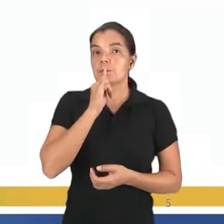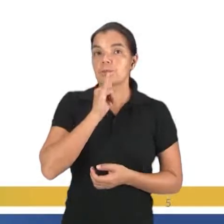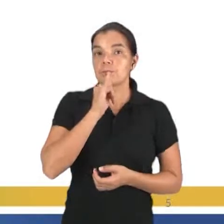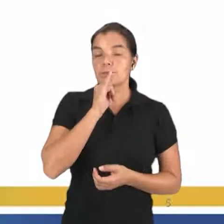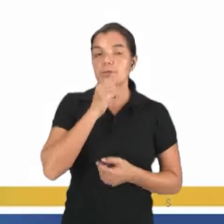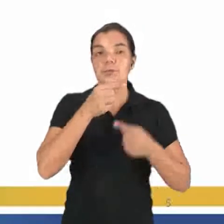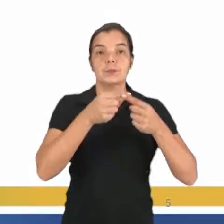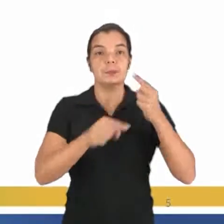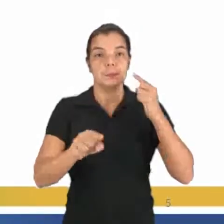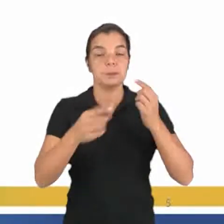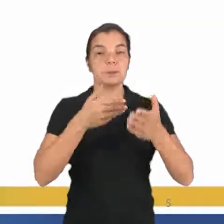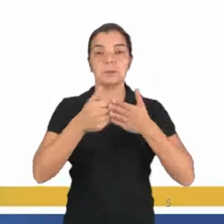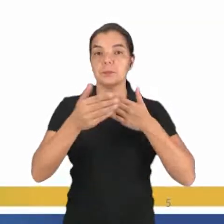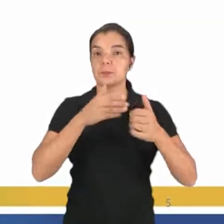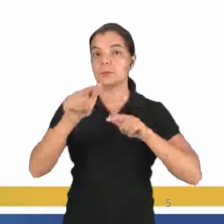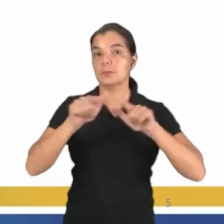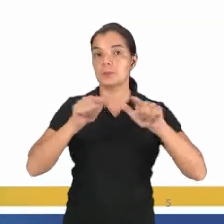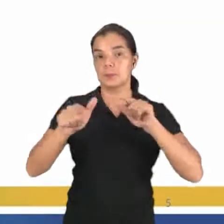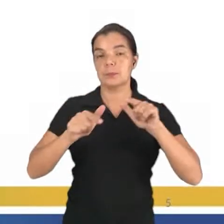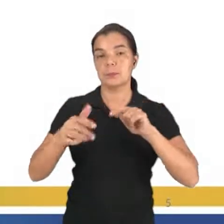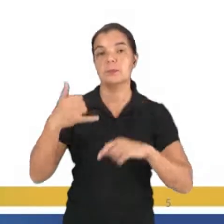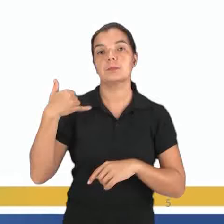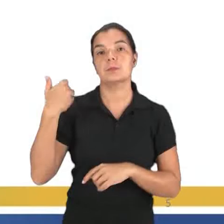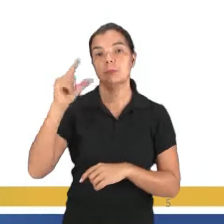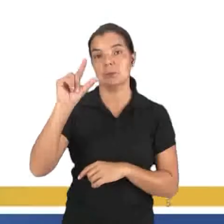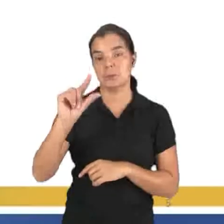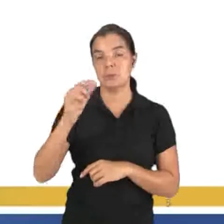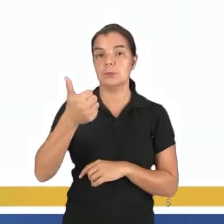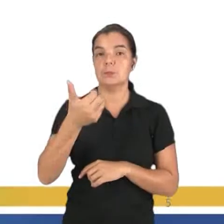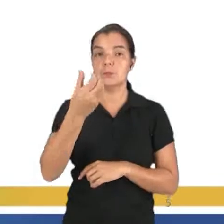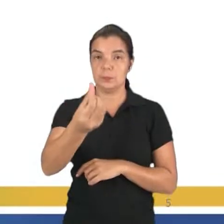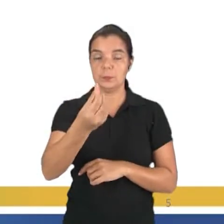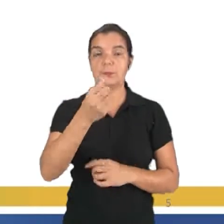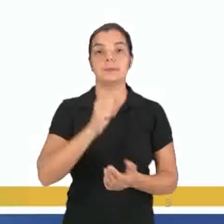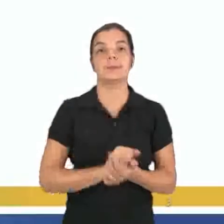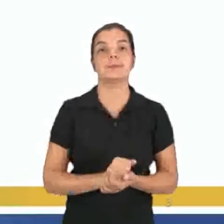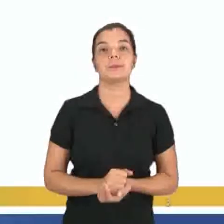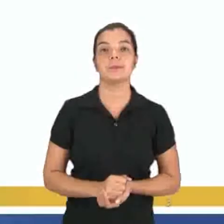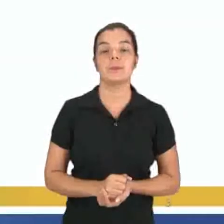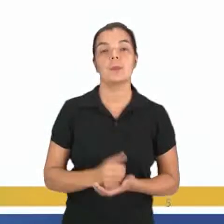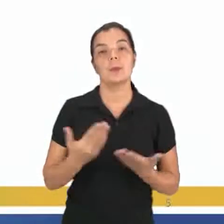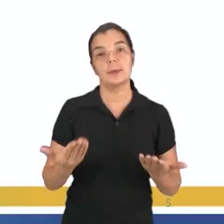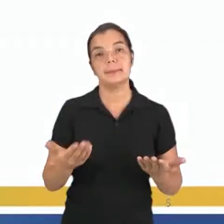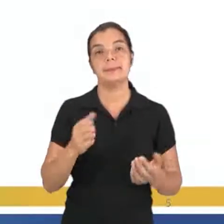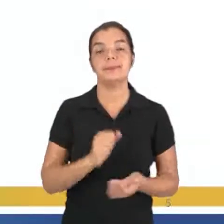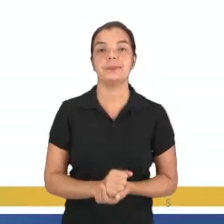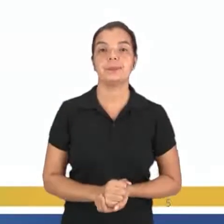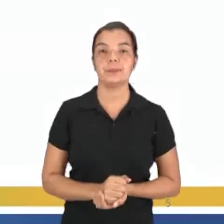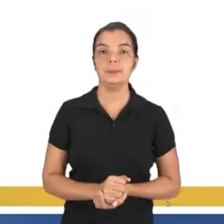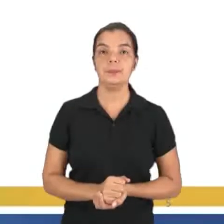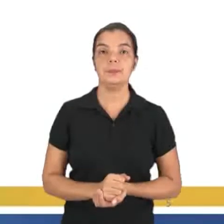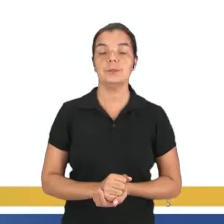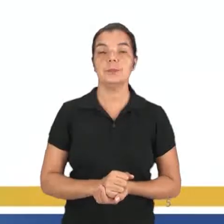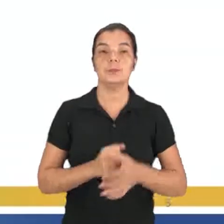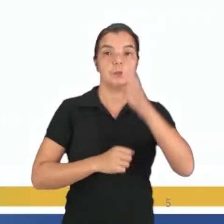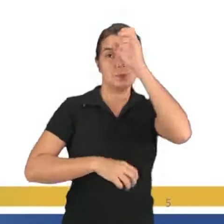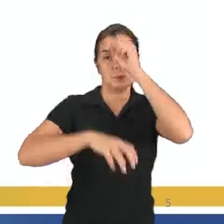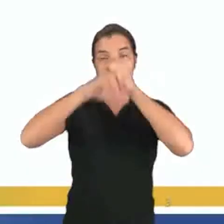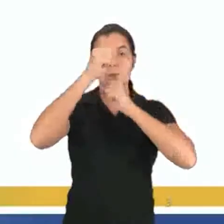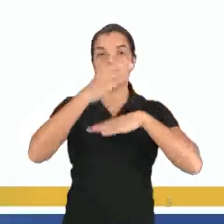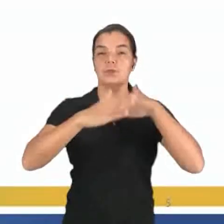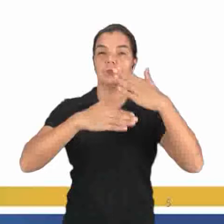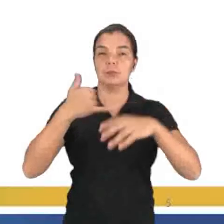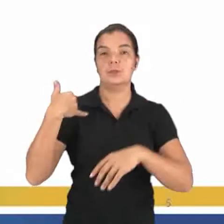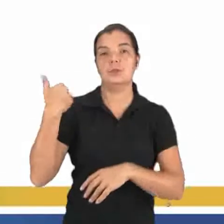lá proíbe qualquer trabalho a menores de 16 anos de idade, exceto na condição de aprendiz a partir